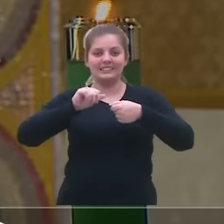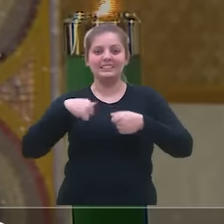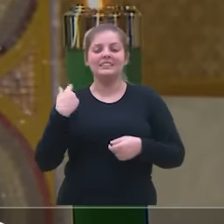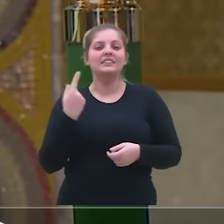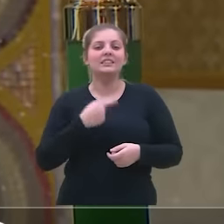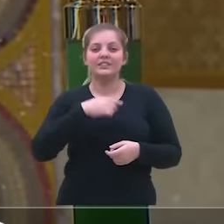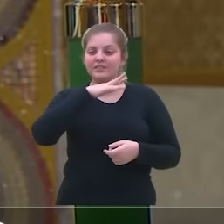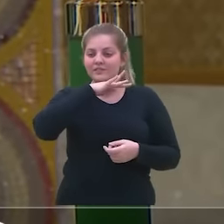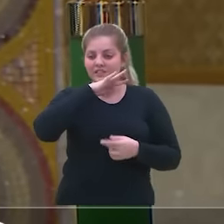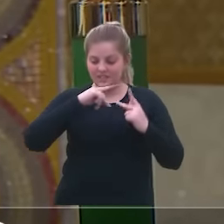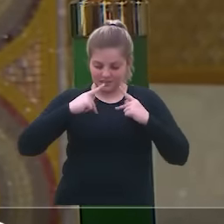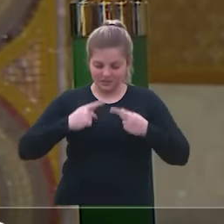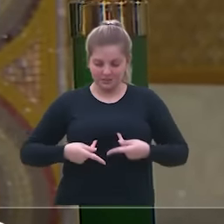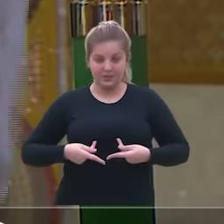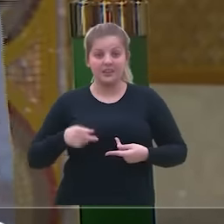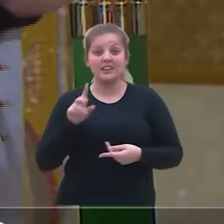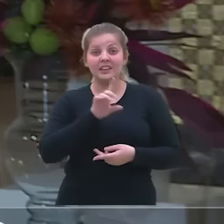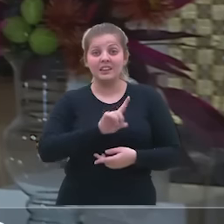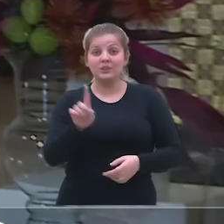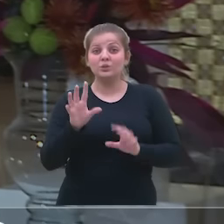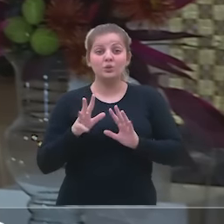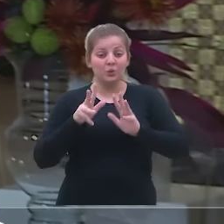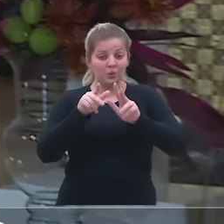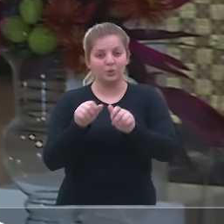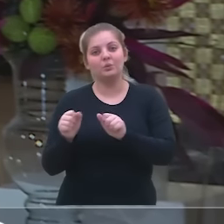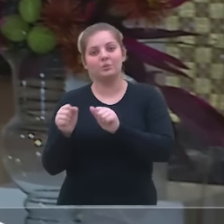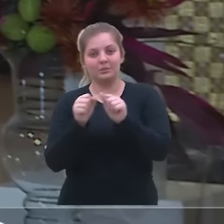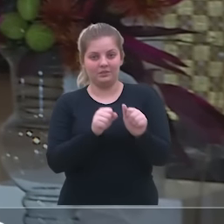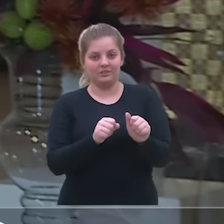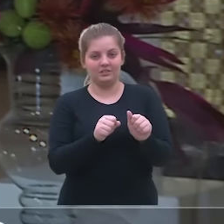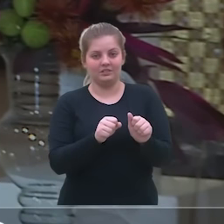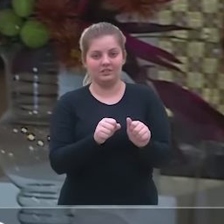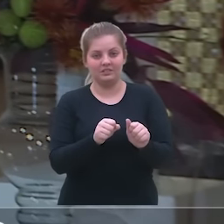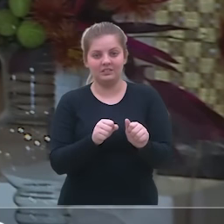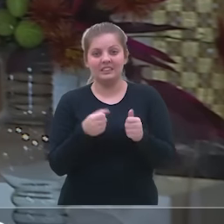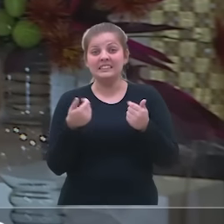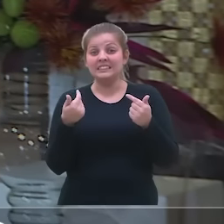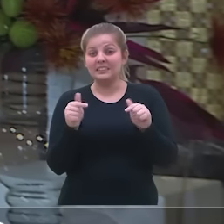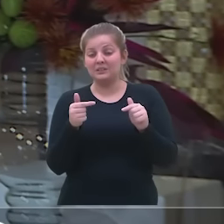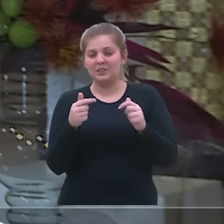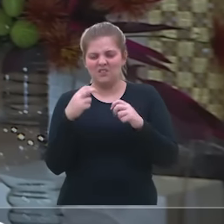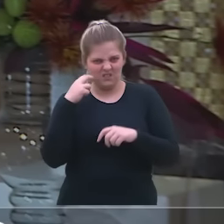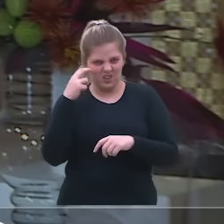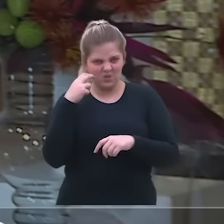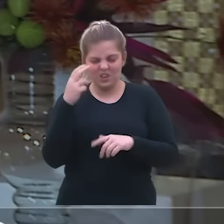fragilidade humana Deus Pode Tudo não tenhamos